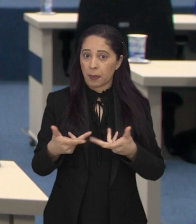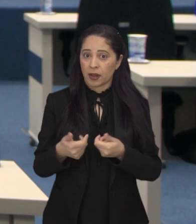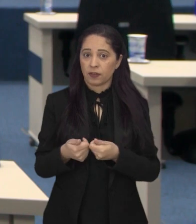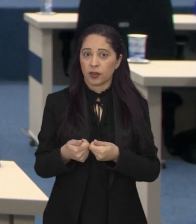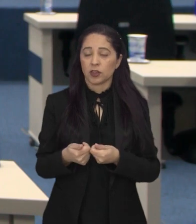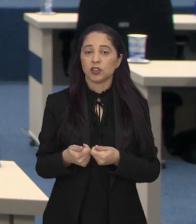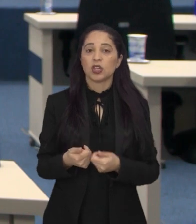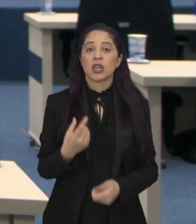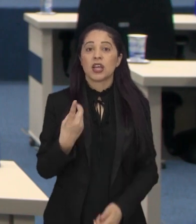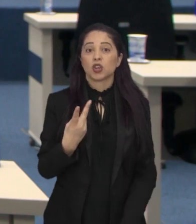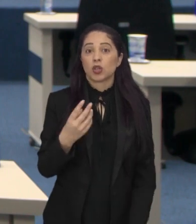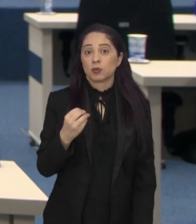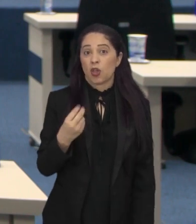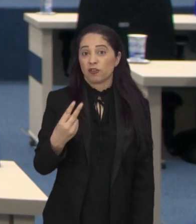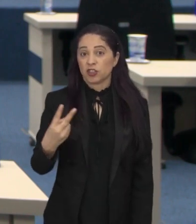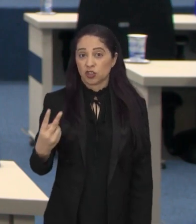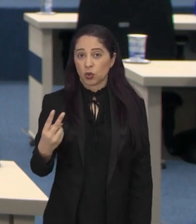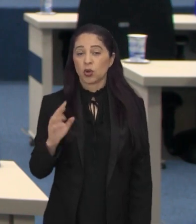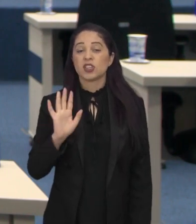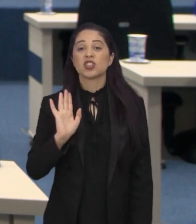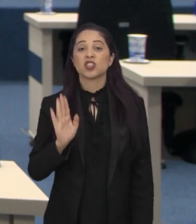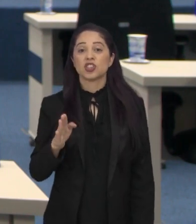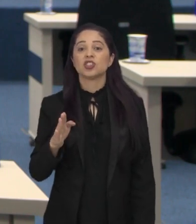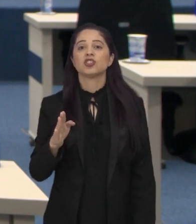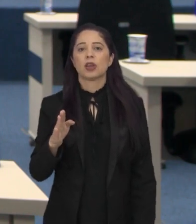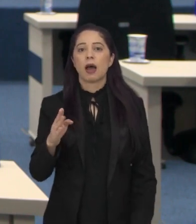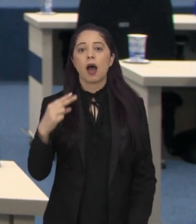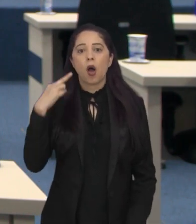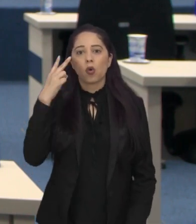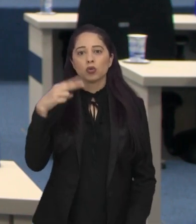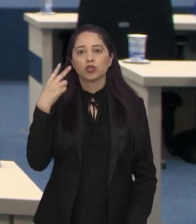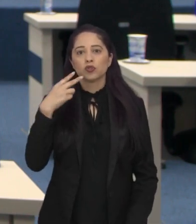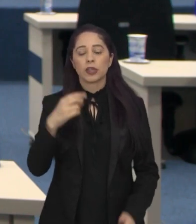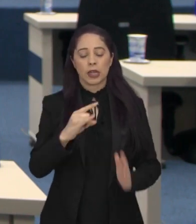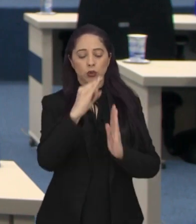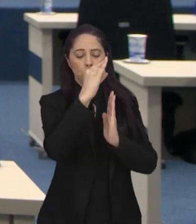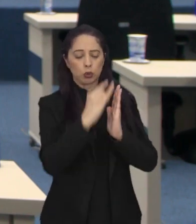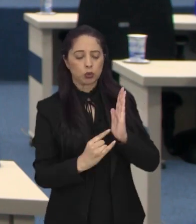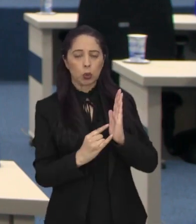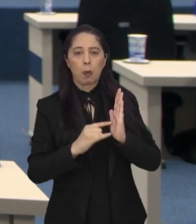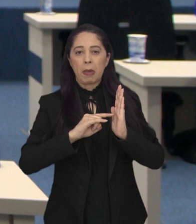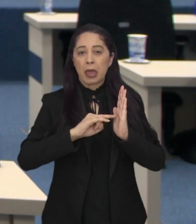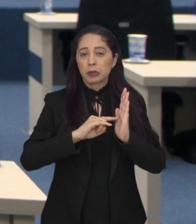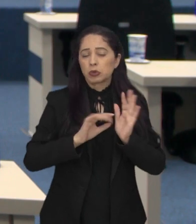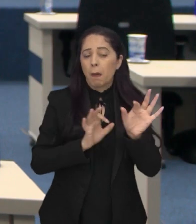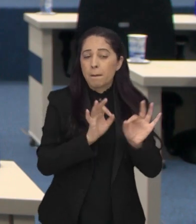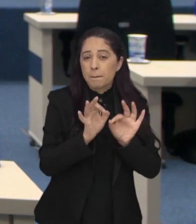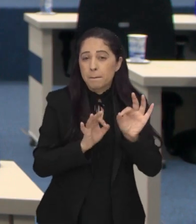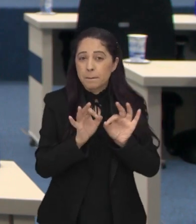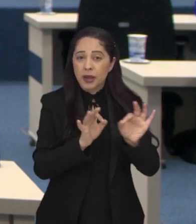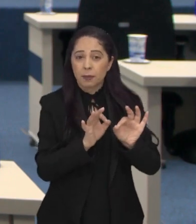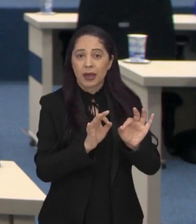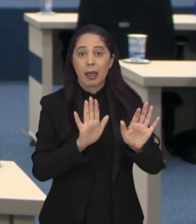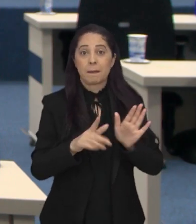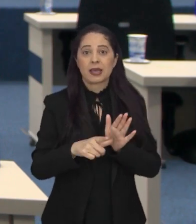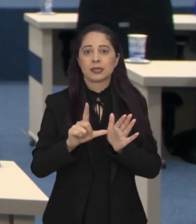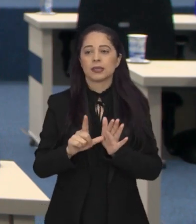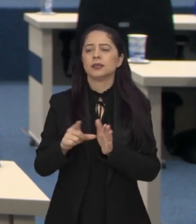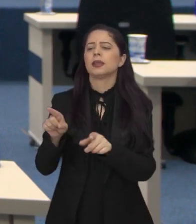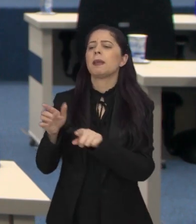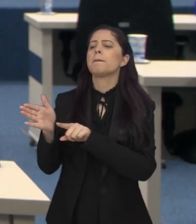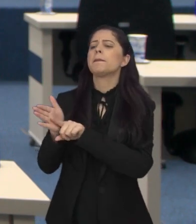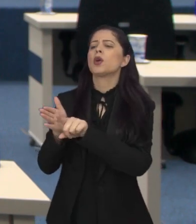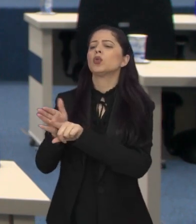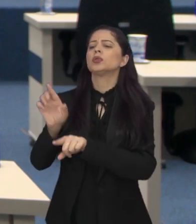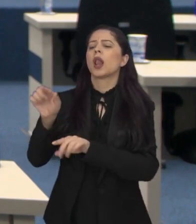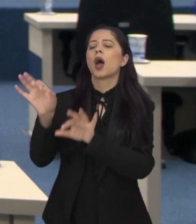desde 2022, 81 manifestações foram realizadas pelos vereadores. Esses pareceres são feitos após consultas ao jurídico